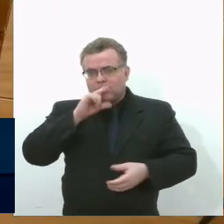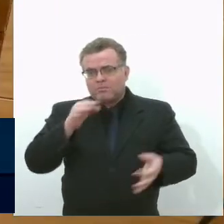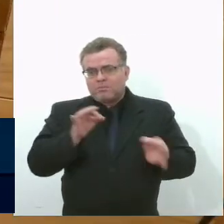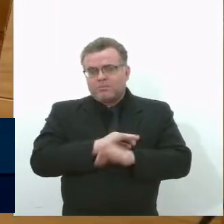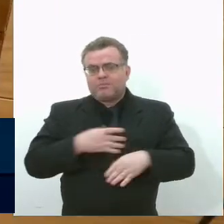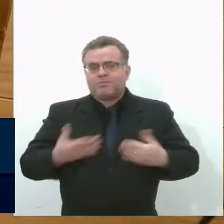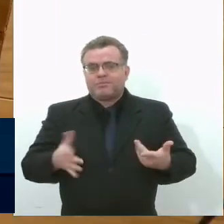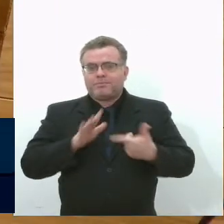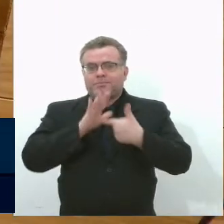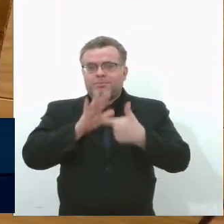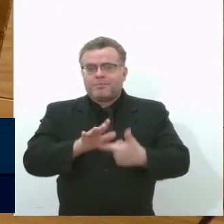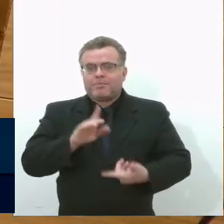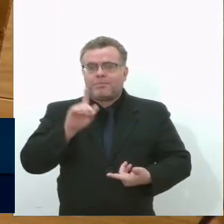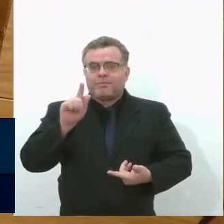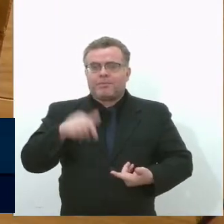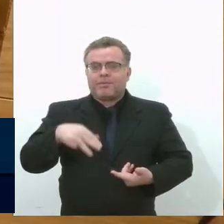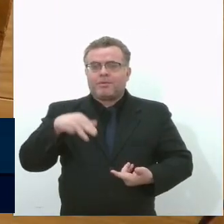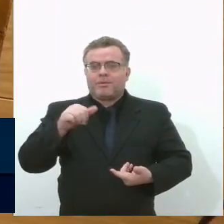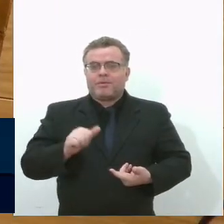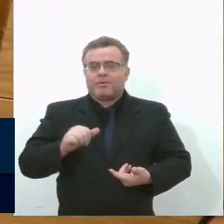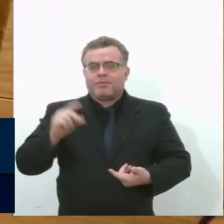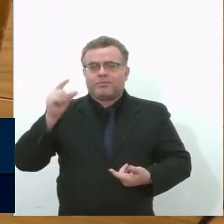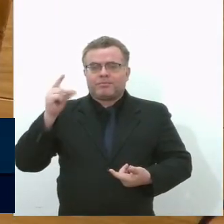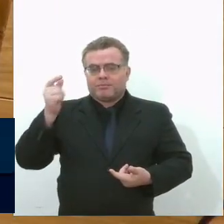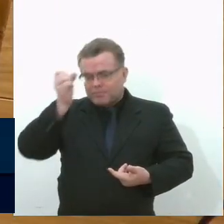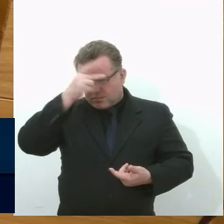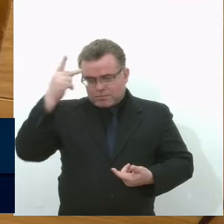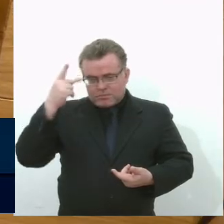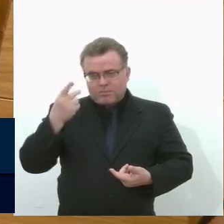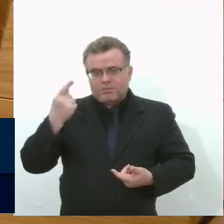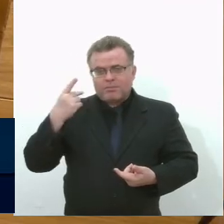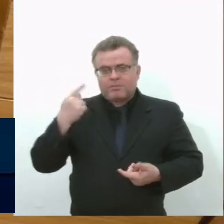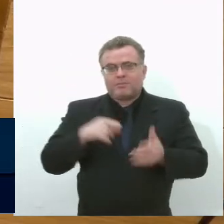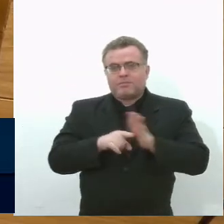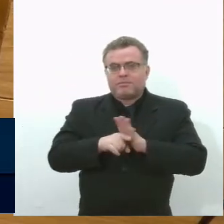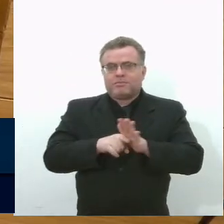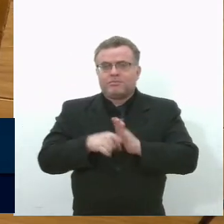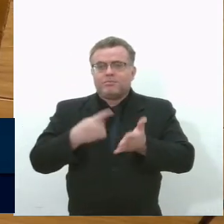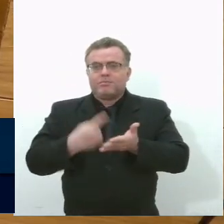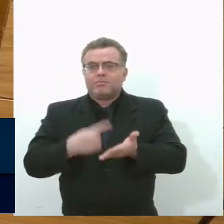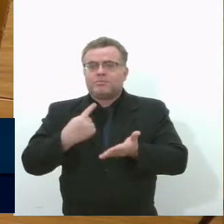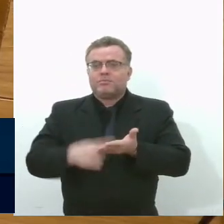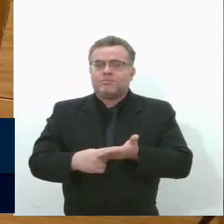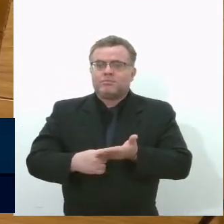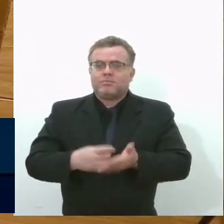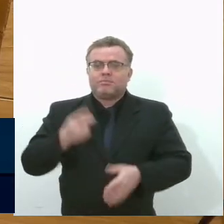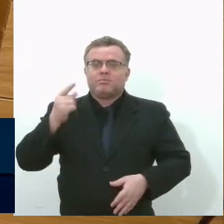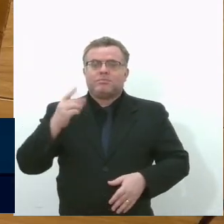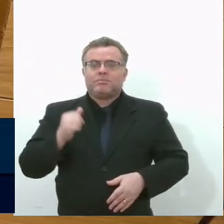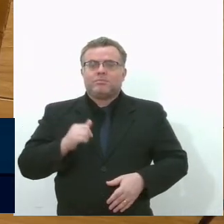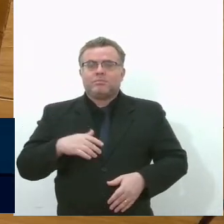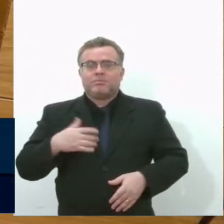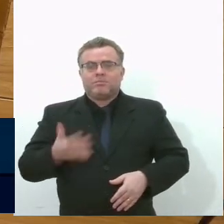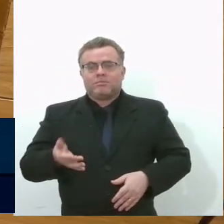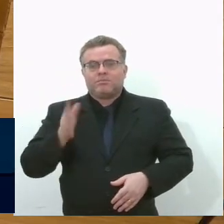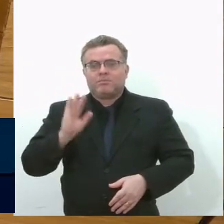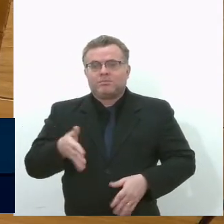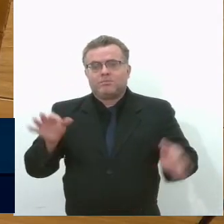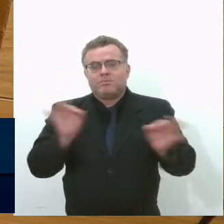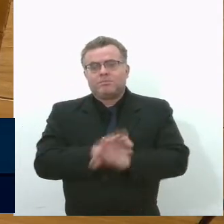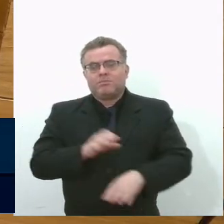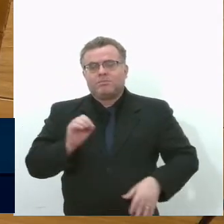Gama era o prefeito da época, foi feito um TAC com o próprio Armando Batalha, na época que era o prefeito, um acordo já foi feito disso aí, que